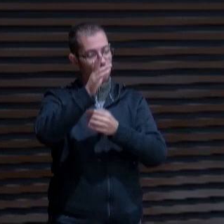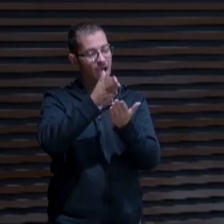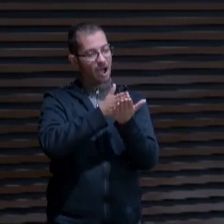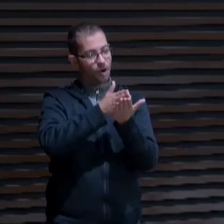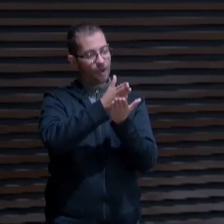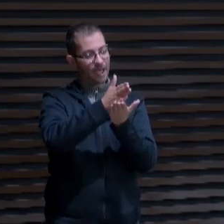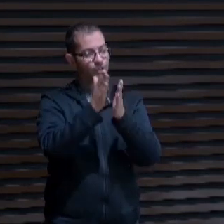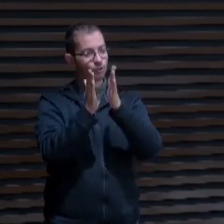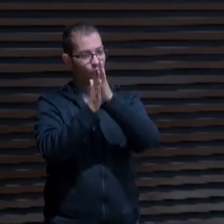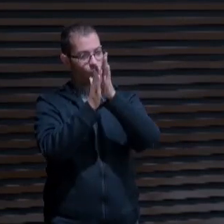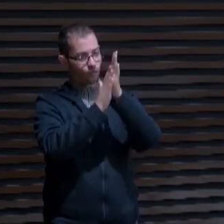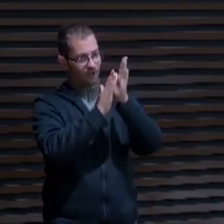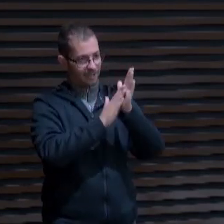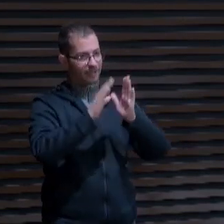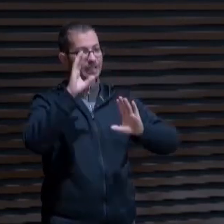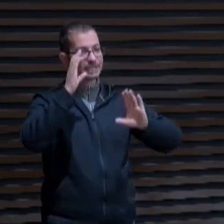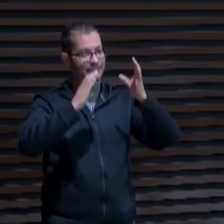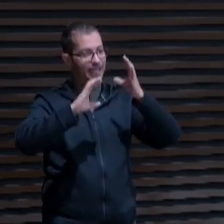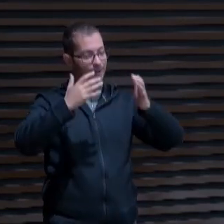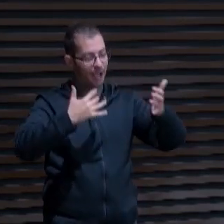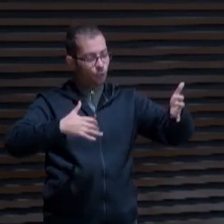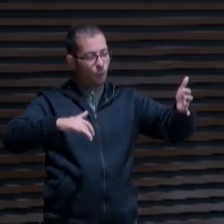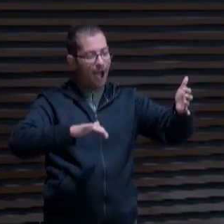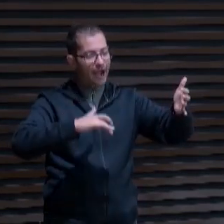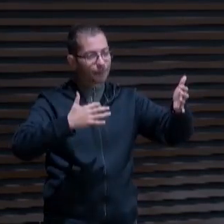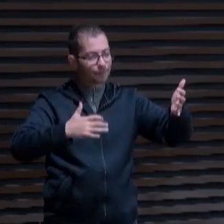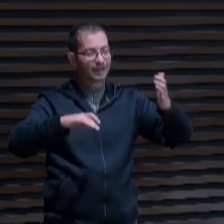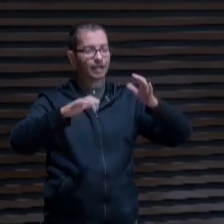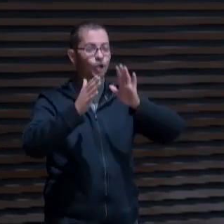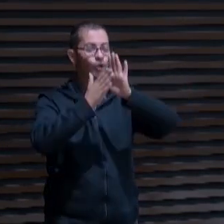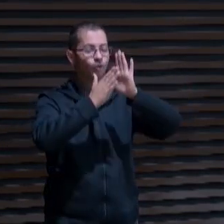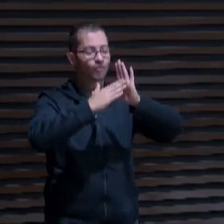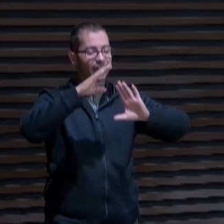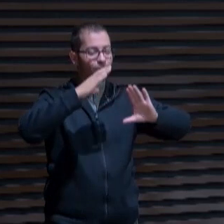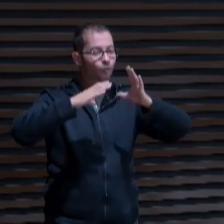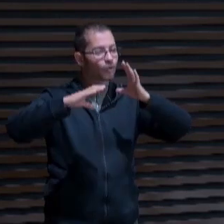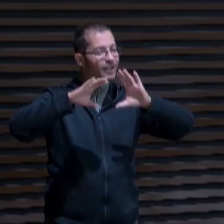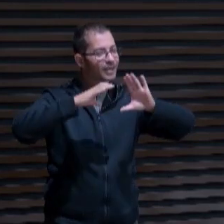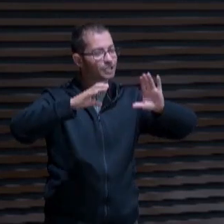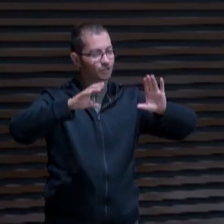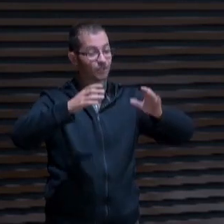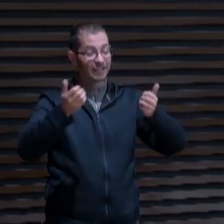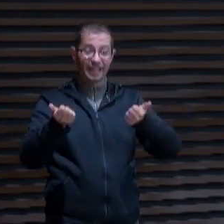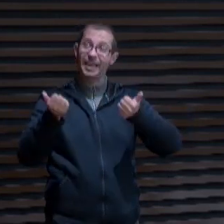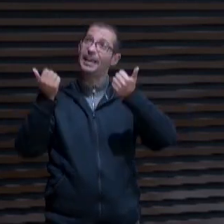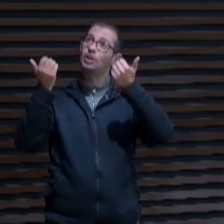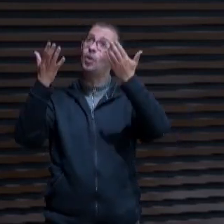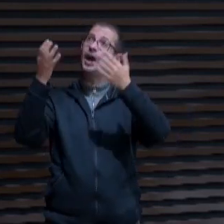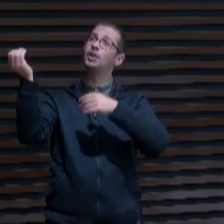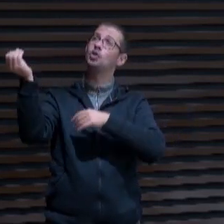louvá-lo. Celebrai o Senhor com harpa, louvai-o com cânticos no saltério de 10 cordas. Entoai-lhe novo